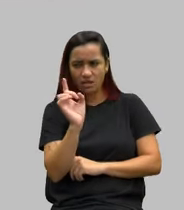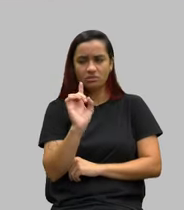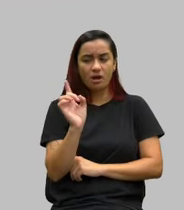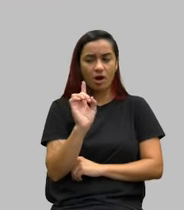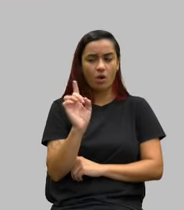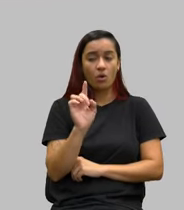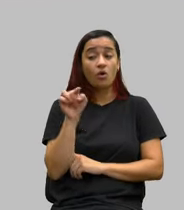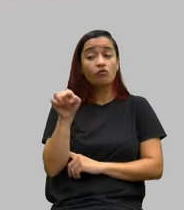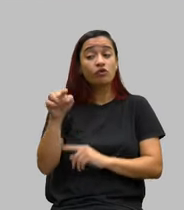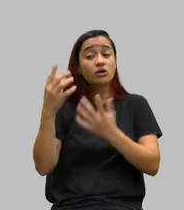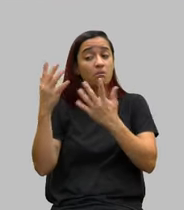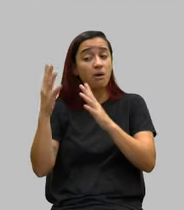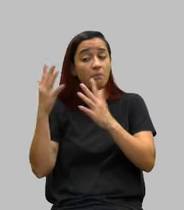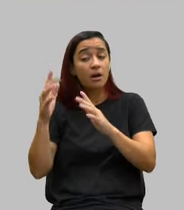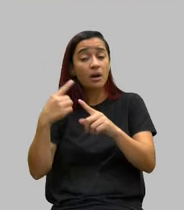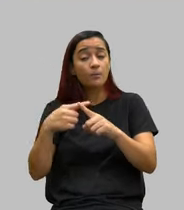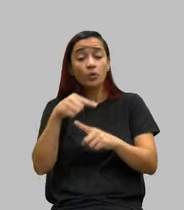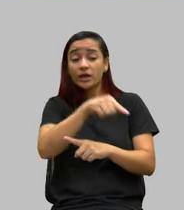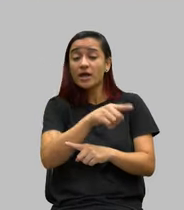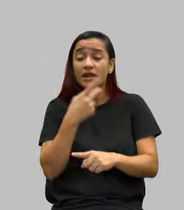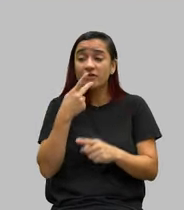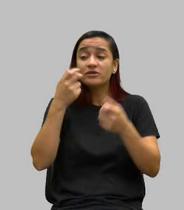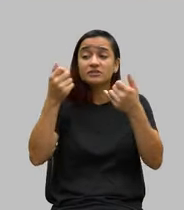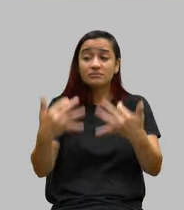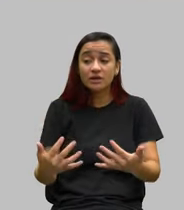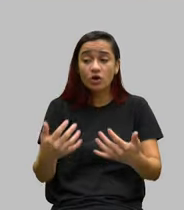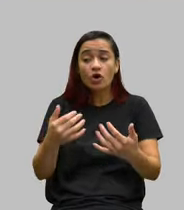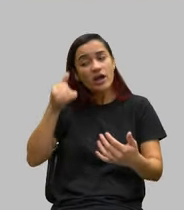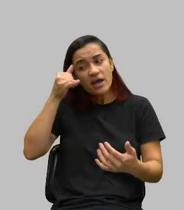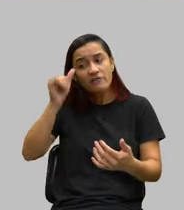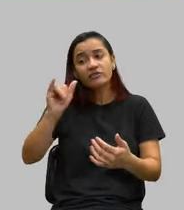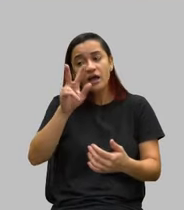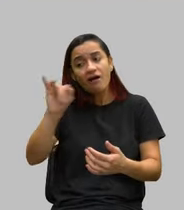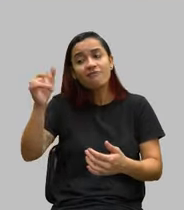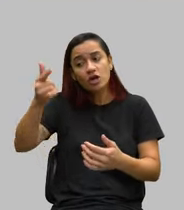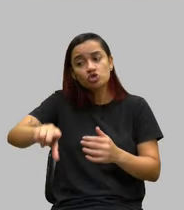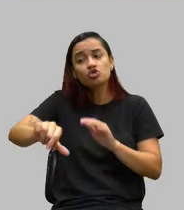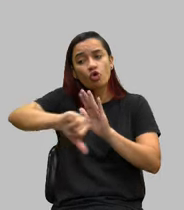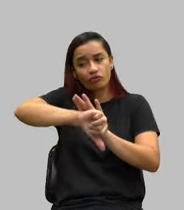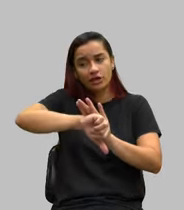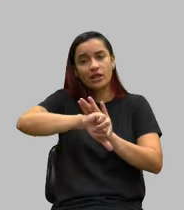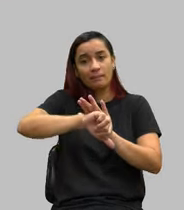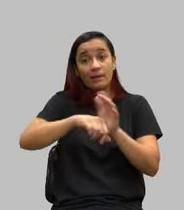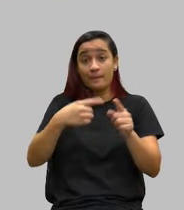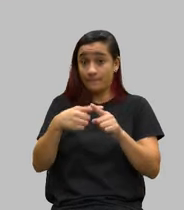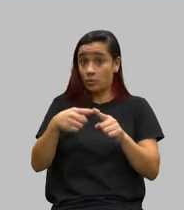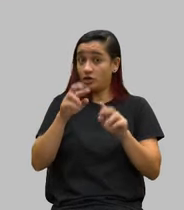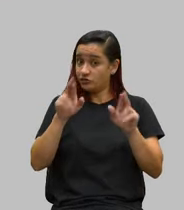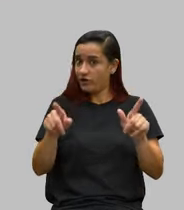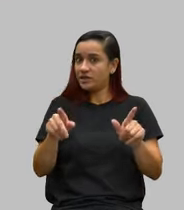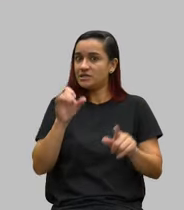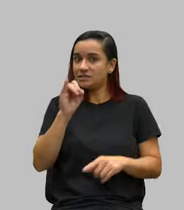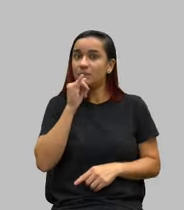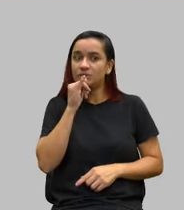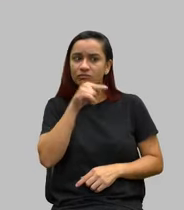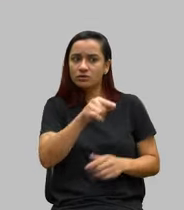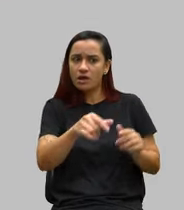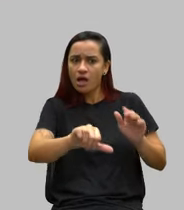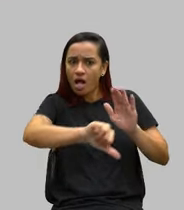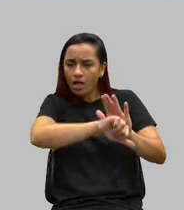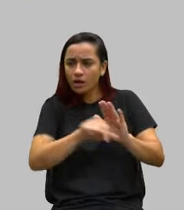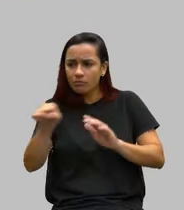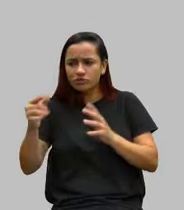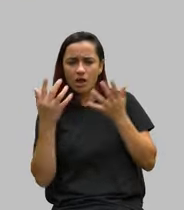palma porque ele tá dizendo aqui que não vai voltar a praticar crime que é diferente porque se você Bat Palma porque esse camarada praticou crime eu tô